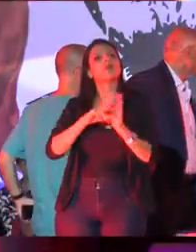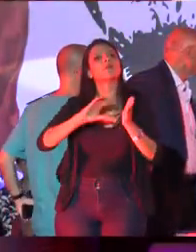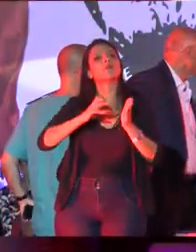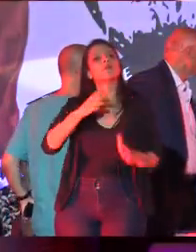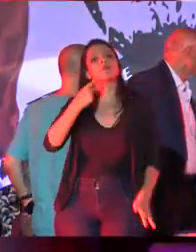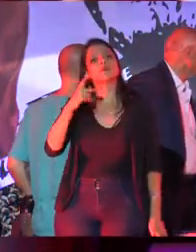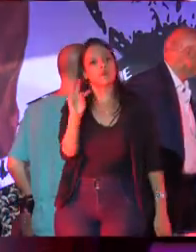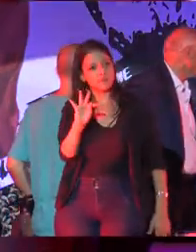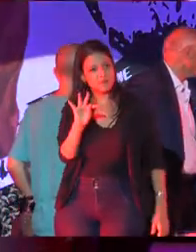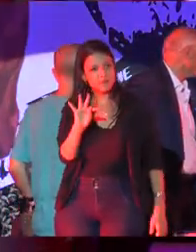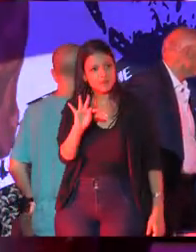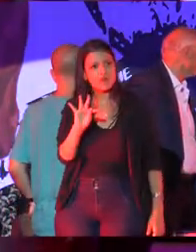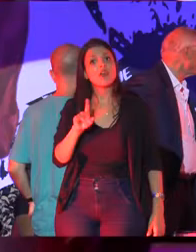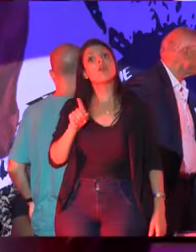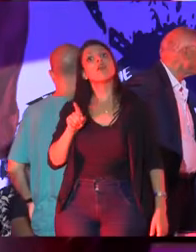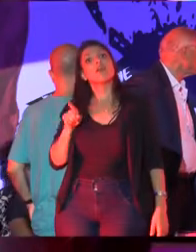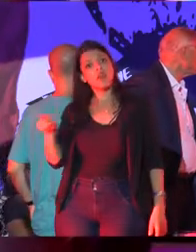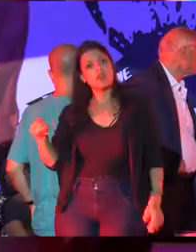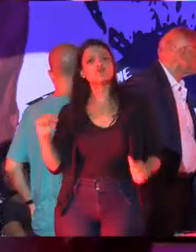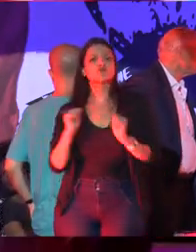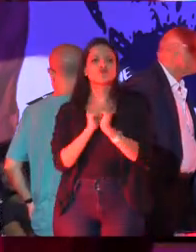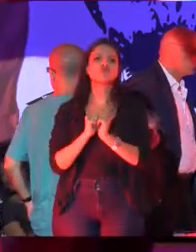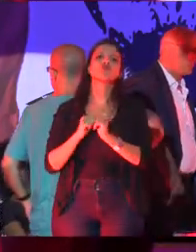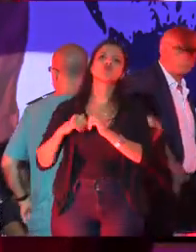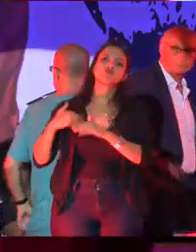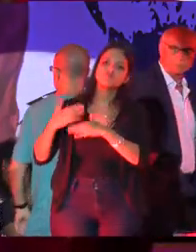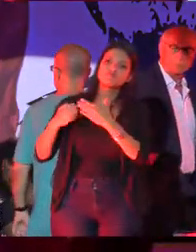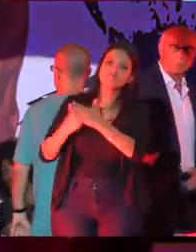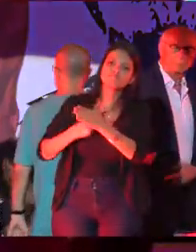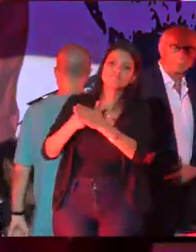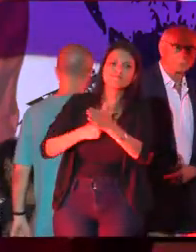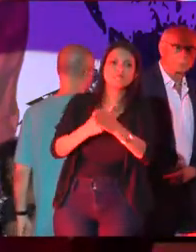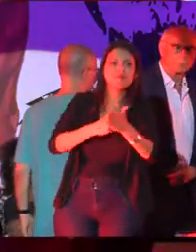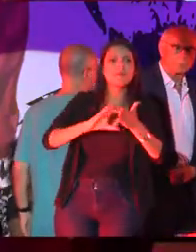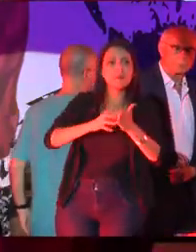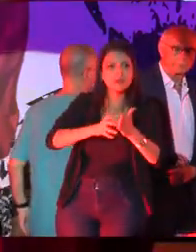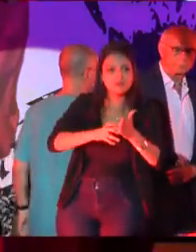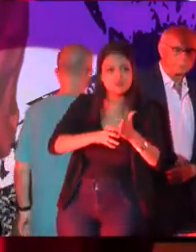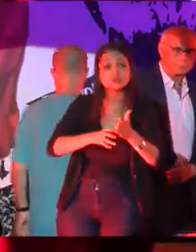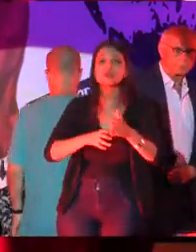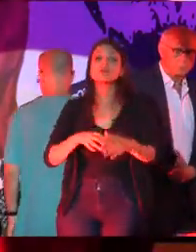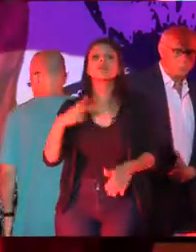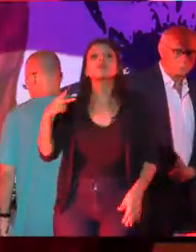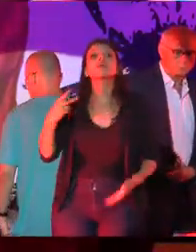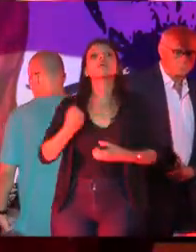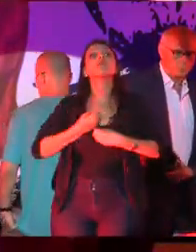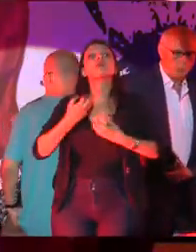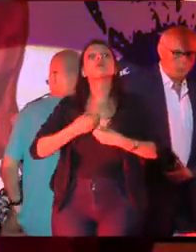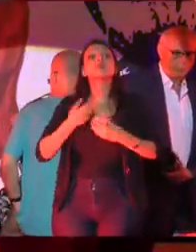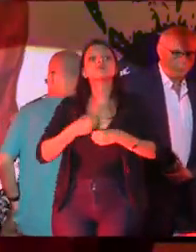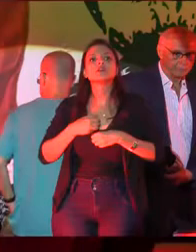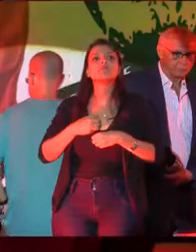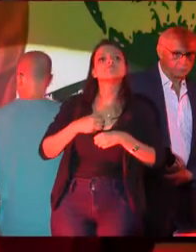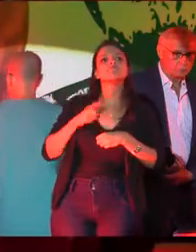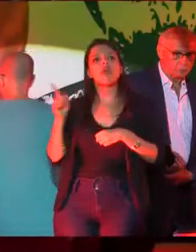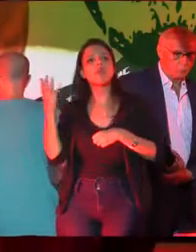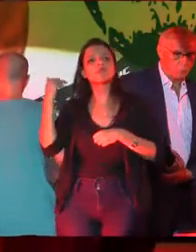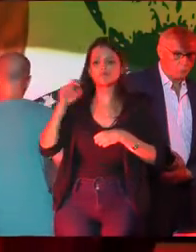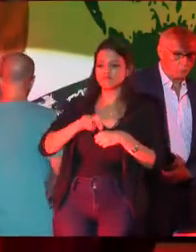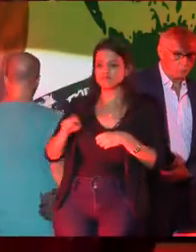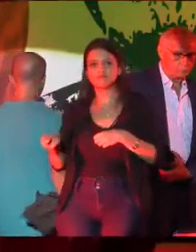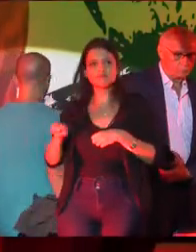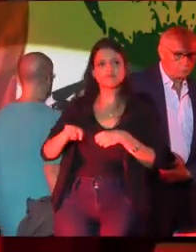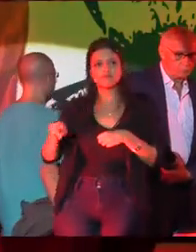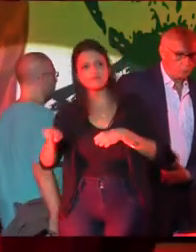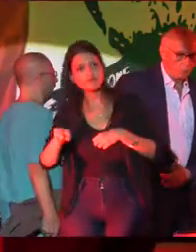que, como muitos de nós, construiu o partido e escreveu sua poesia aonde estava pisando o seu chão,